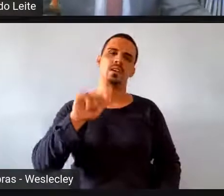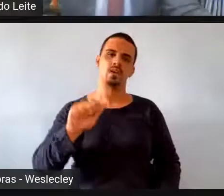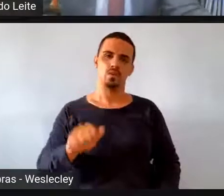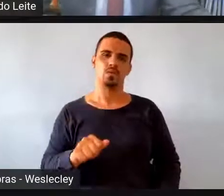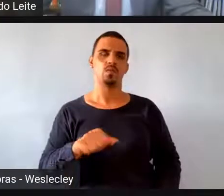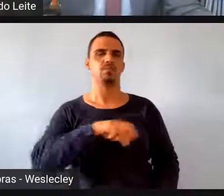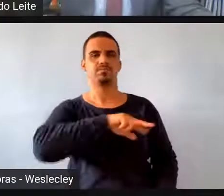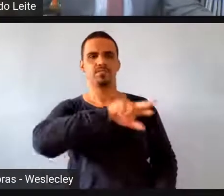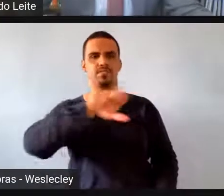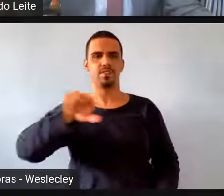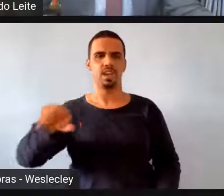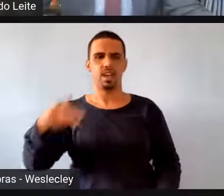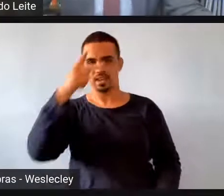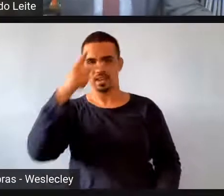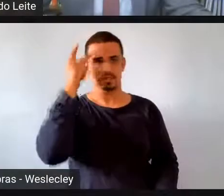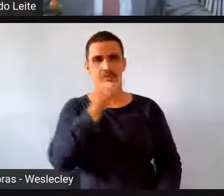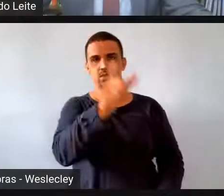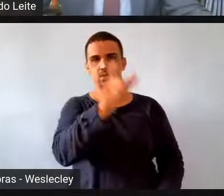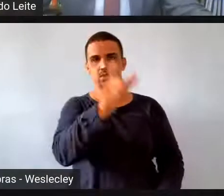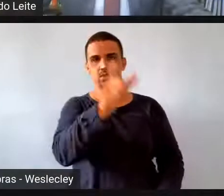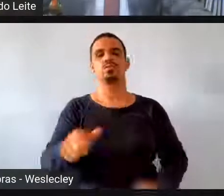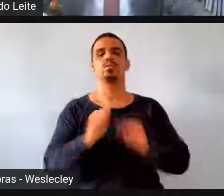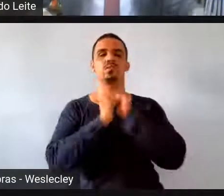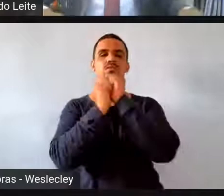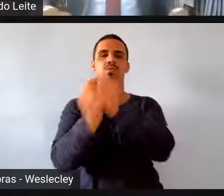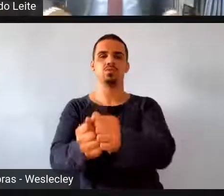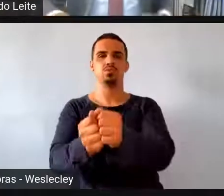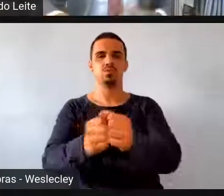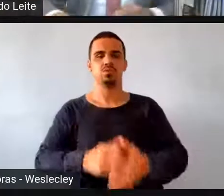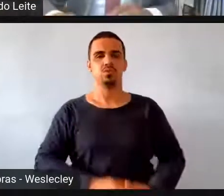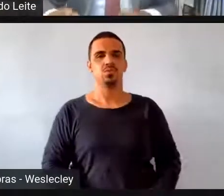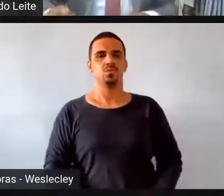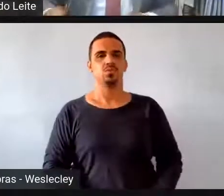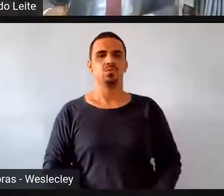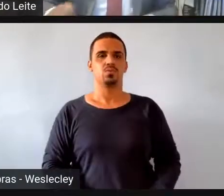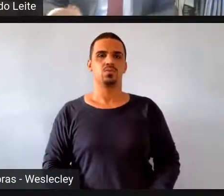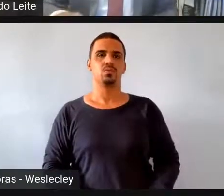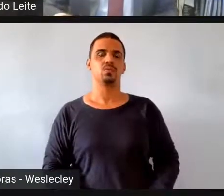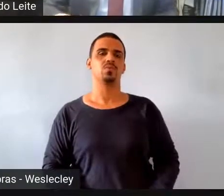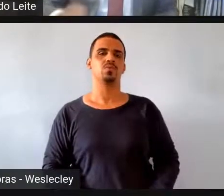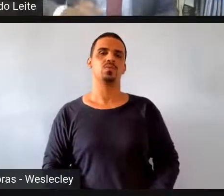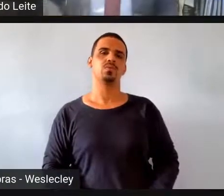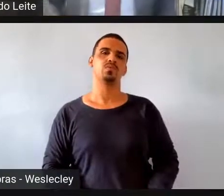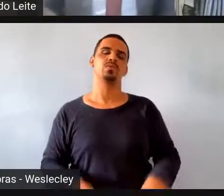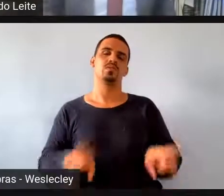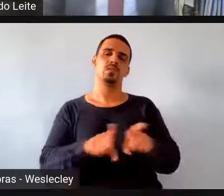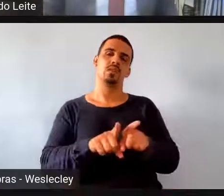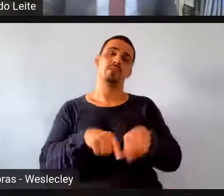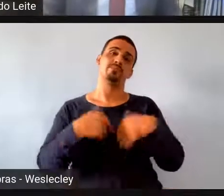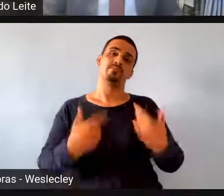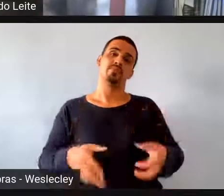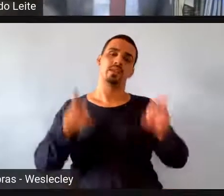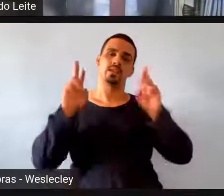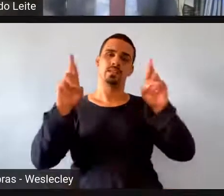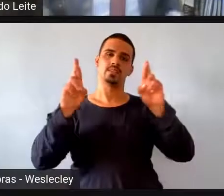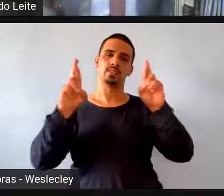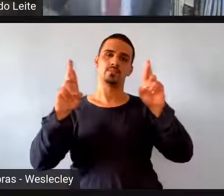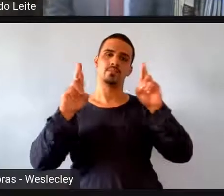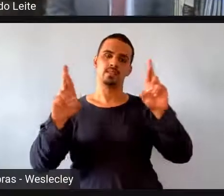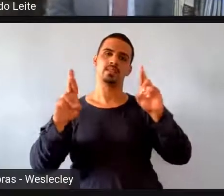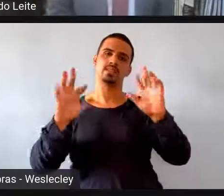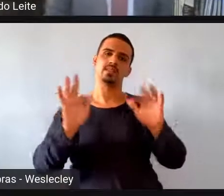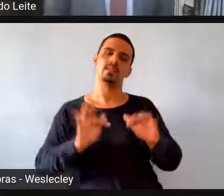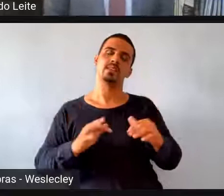que estiveram aí conosco durante todo esse tempo. A nossa esperança é de termos contribuído